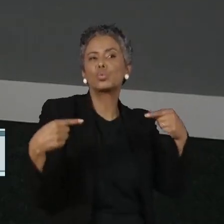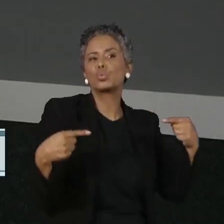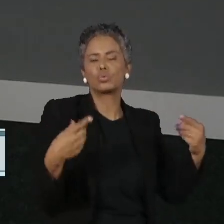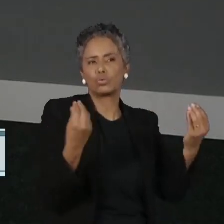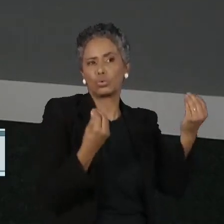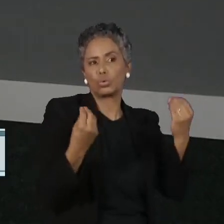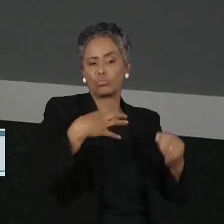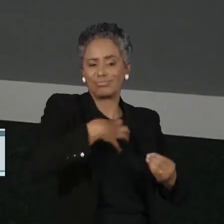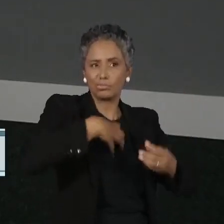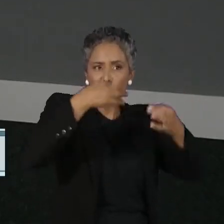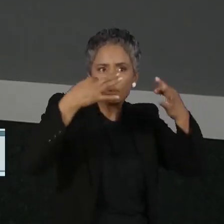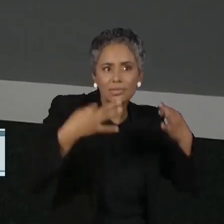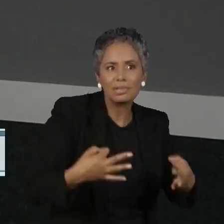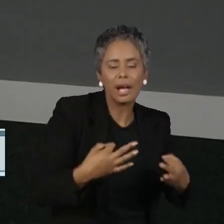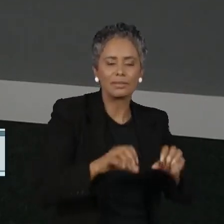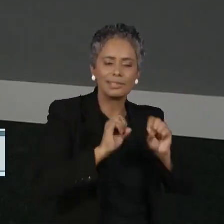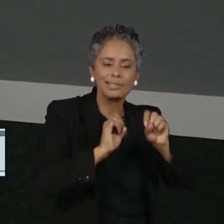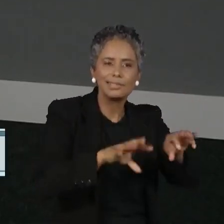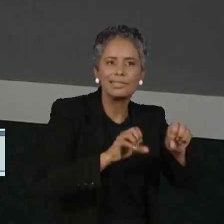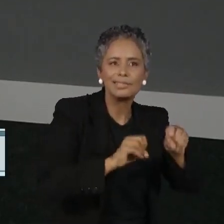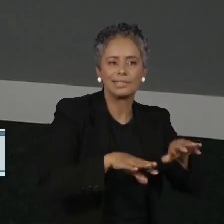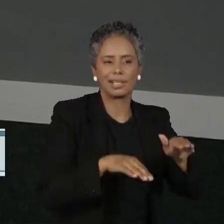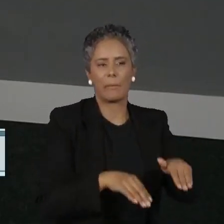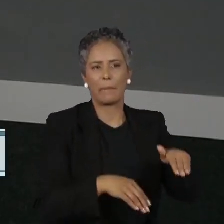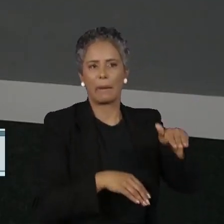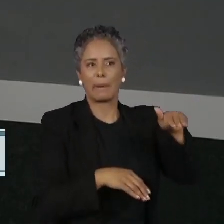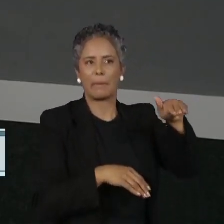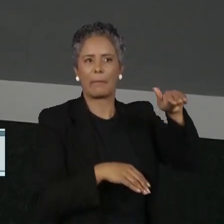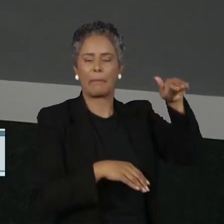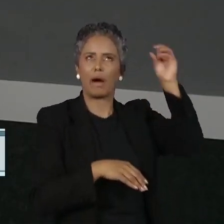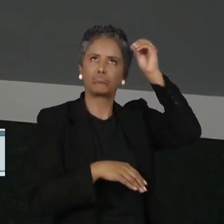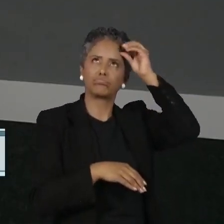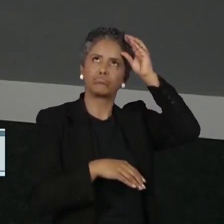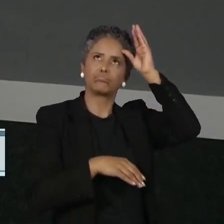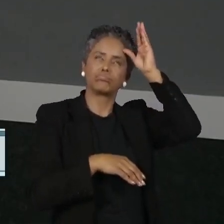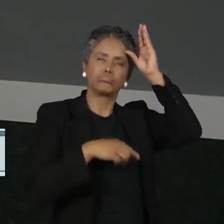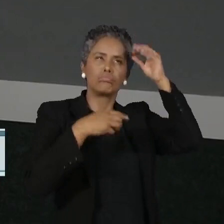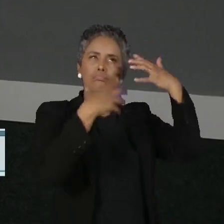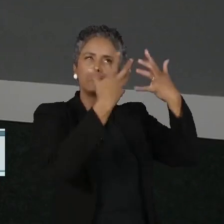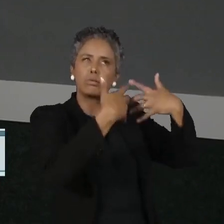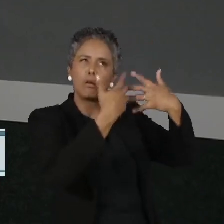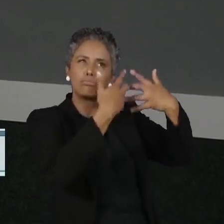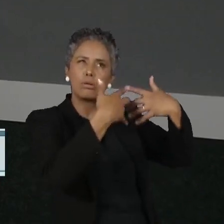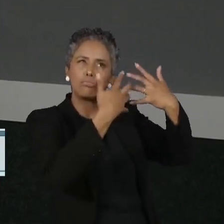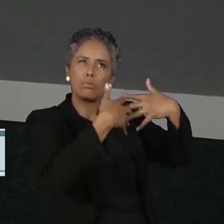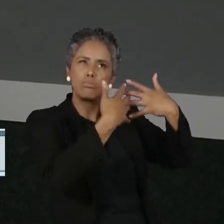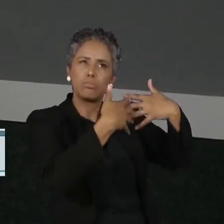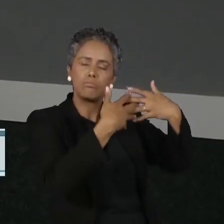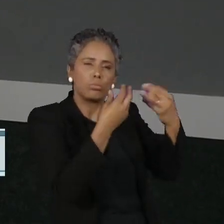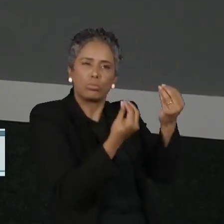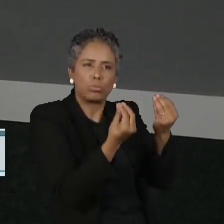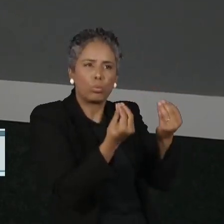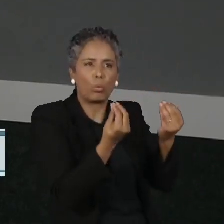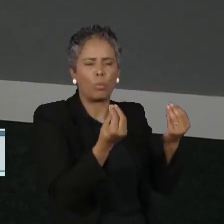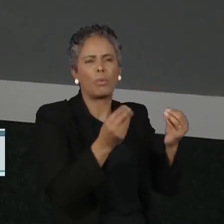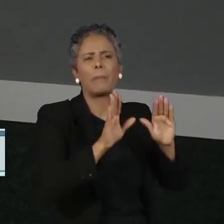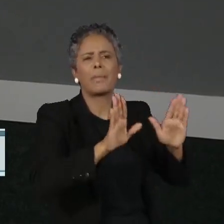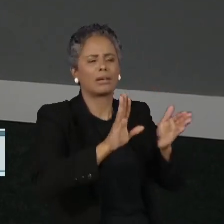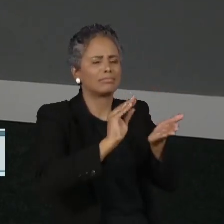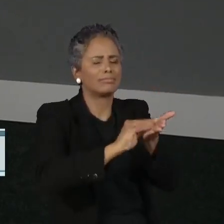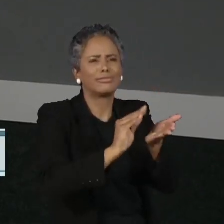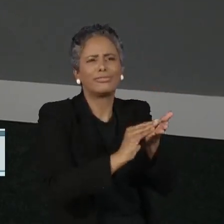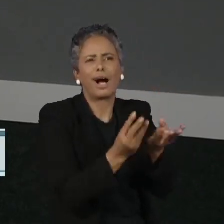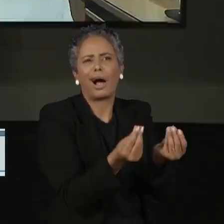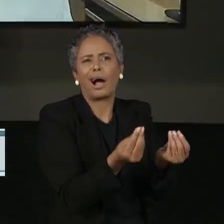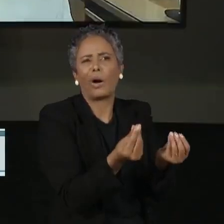melhor forma de educá-los e fazer com que eles pensem em toda essa problemática. Mas o que falta ainda